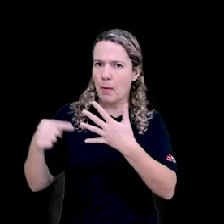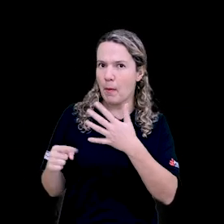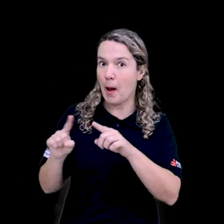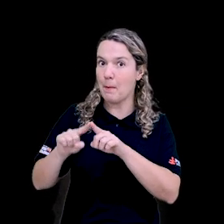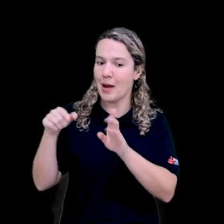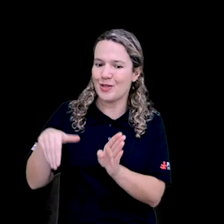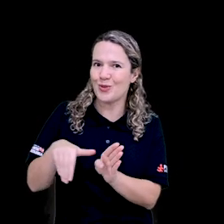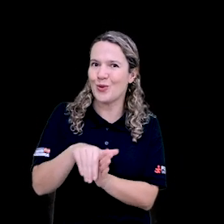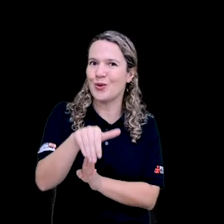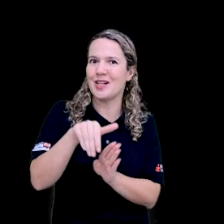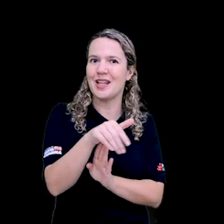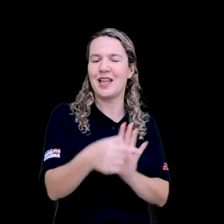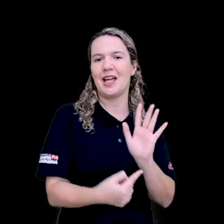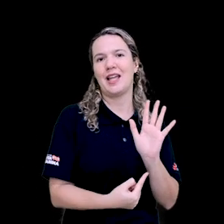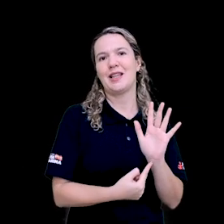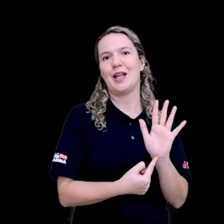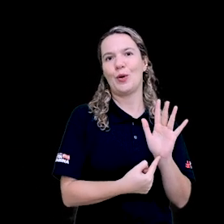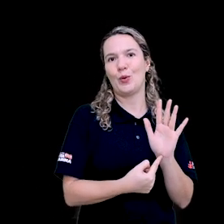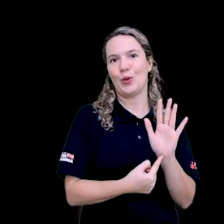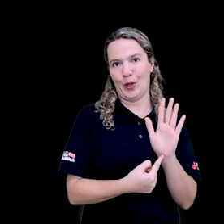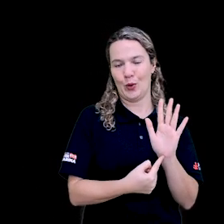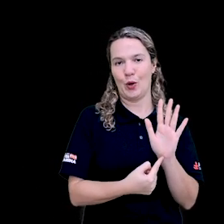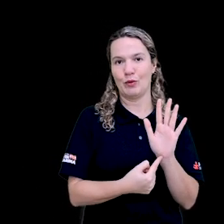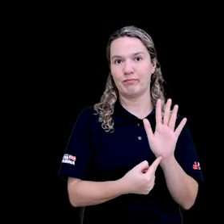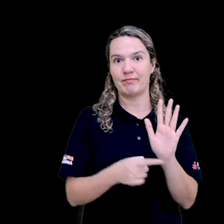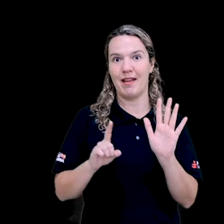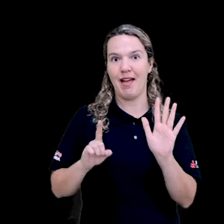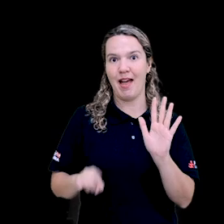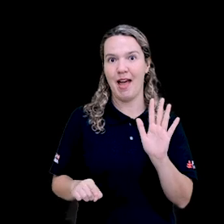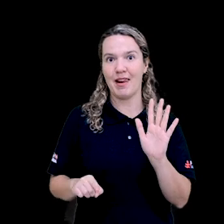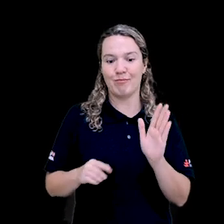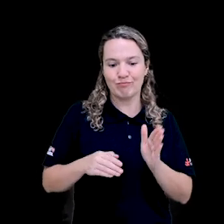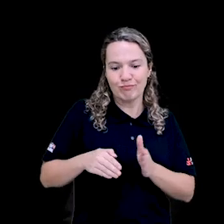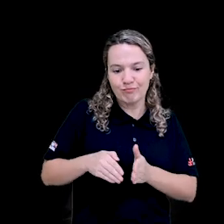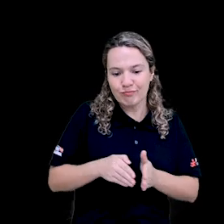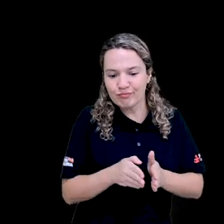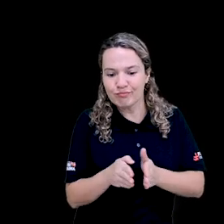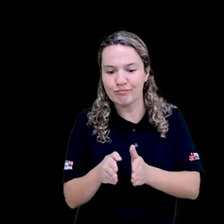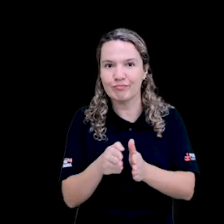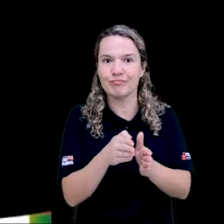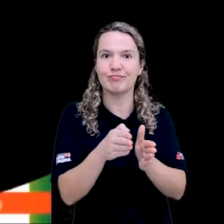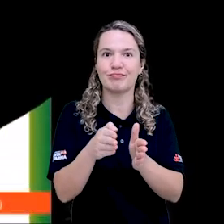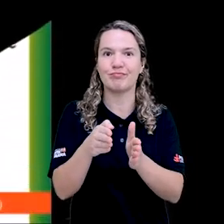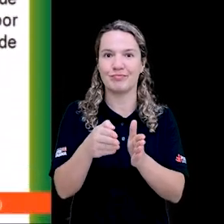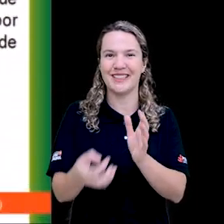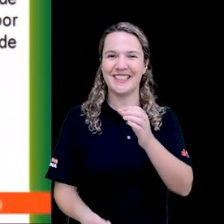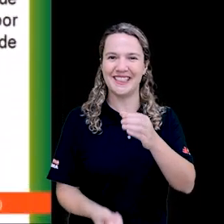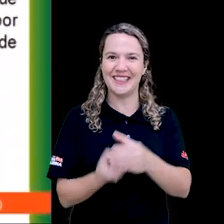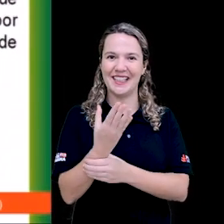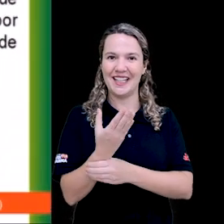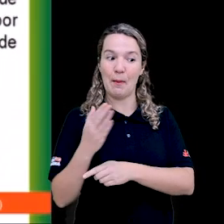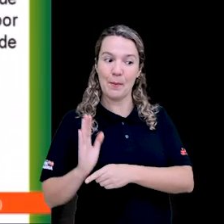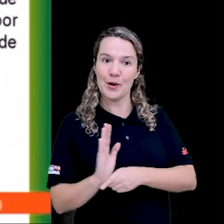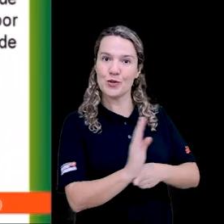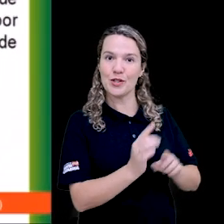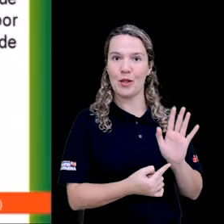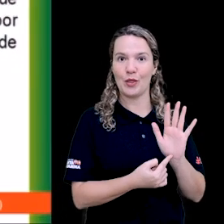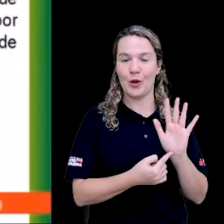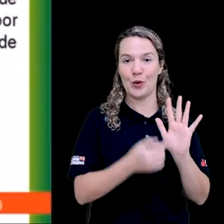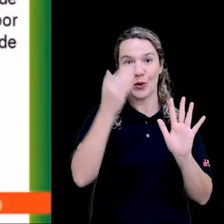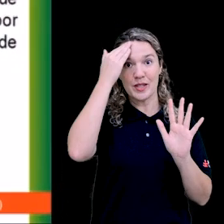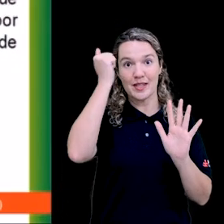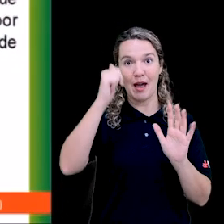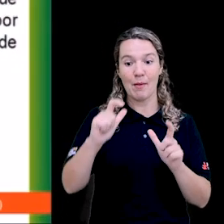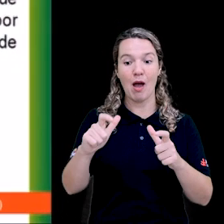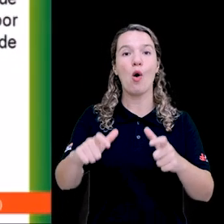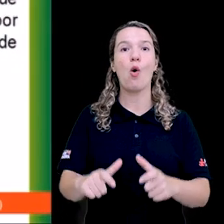orientar e direcionar os neurônios, ela forma uma espécie de trilhos para ajudar o neurônio. Essa